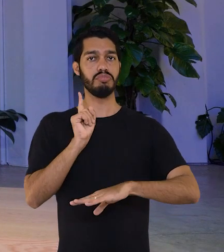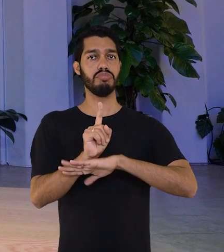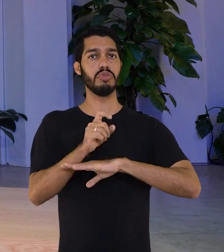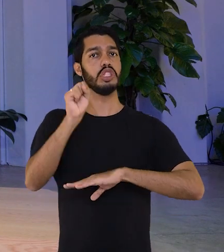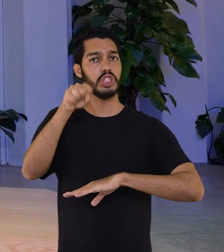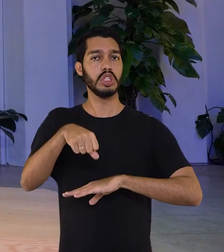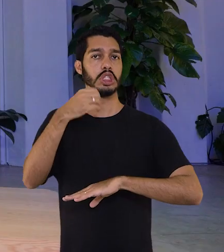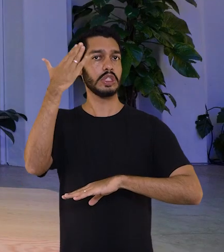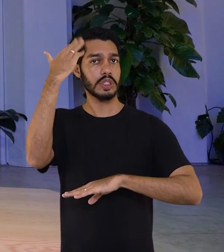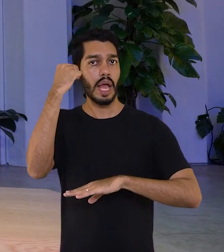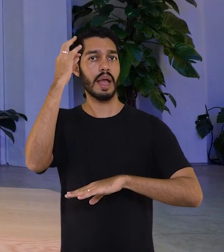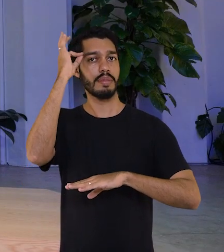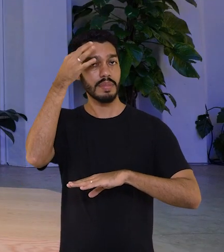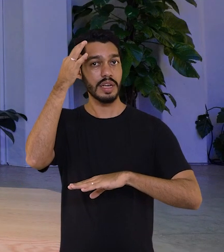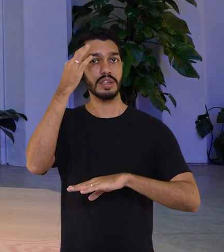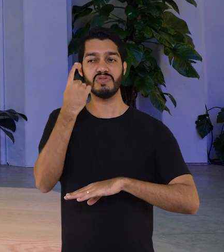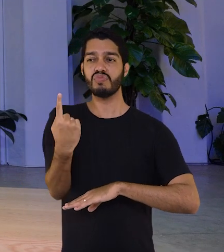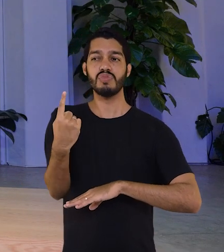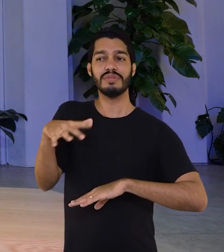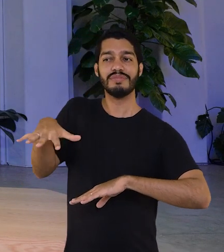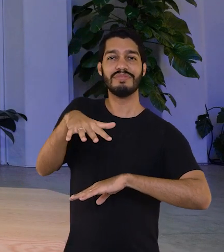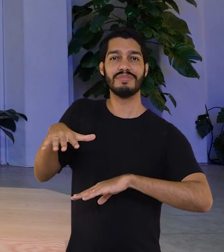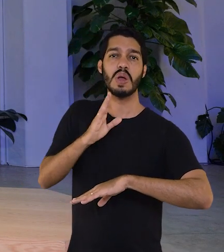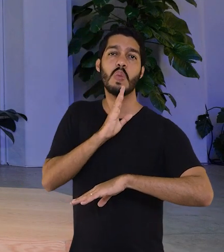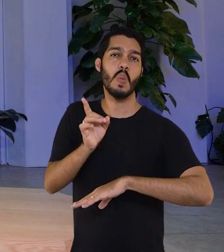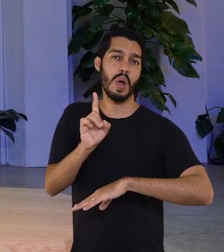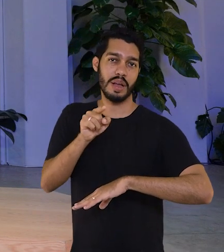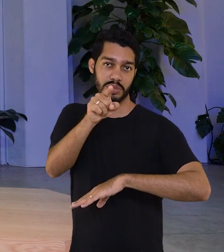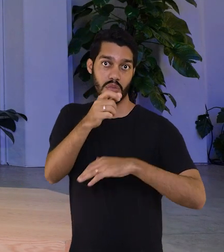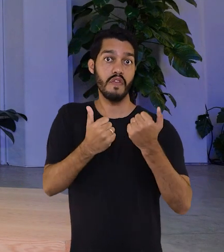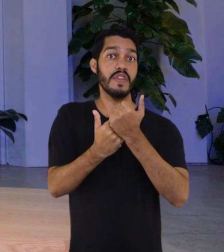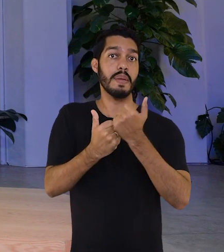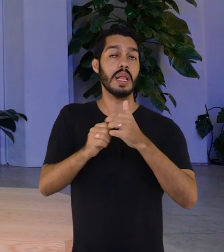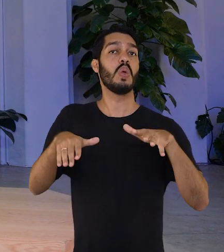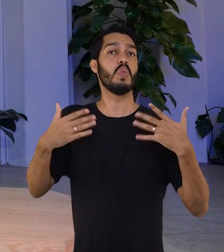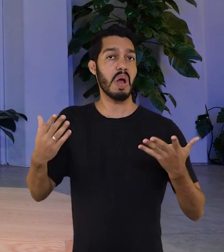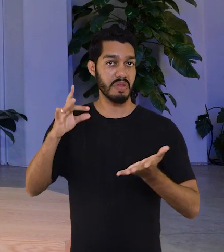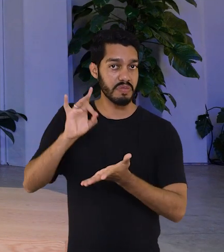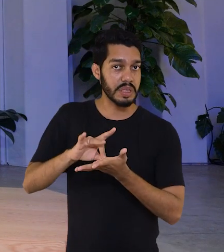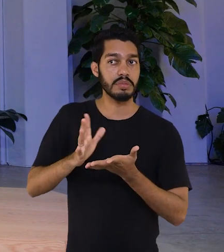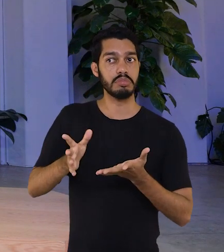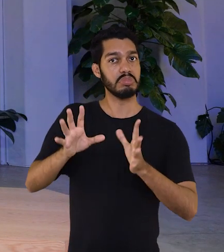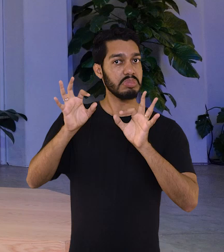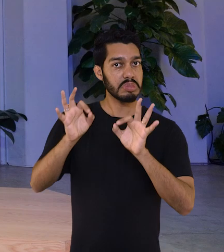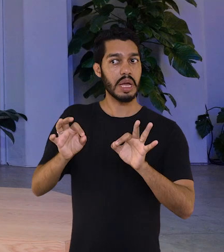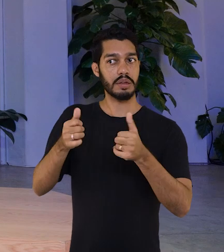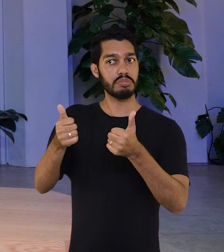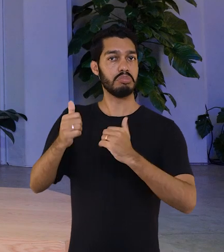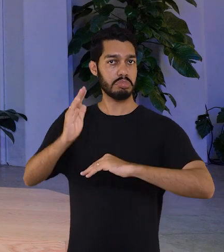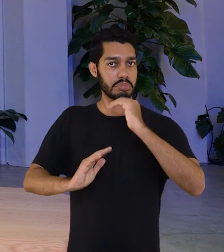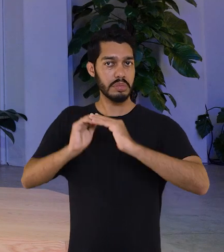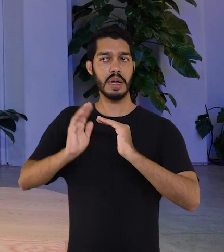com a autoridade considerando um nicho que você não conhece. Assim, eu não sei qual é a sua ferramenta exatamente. Eu tenho certeza que ela